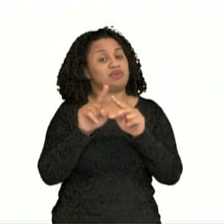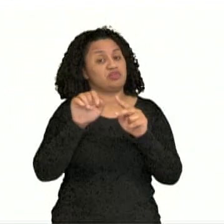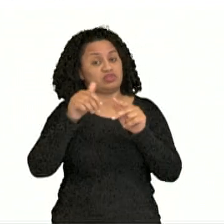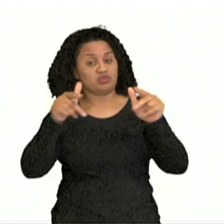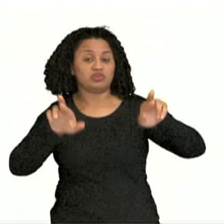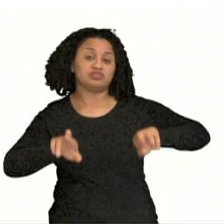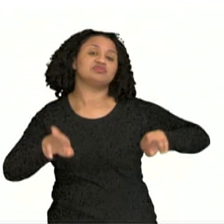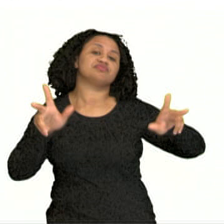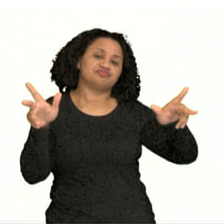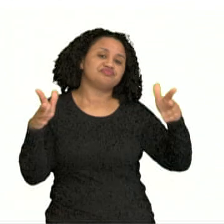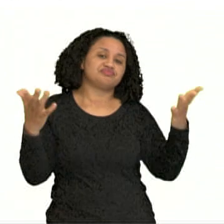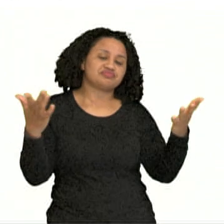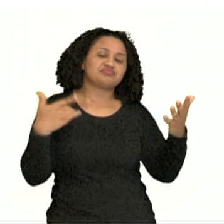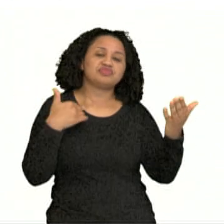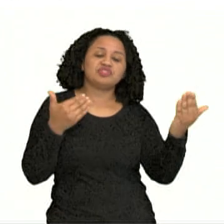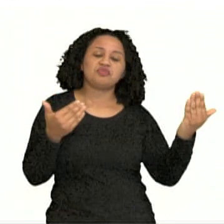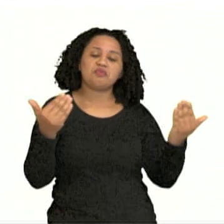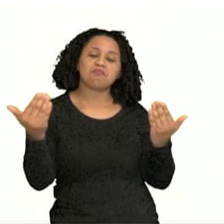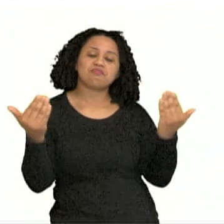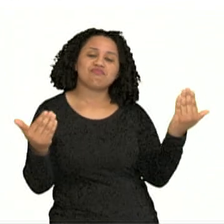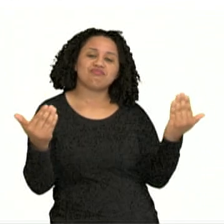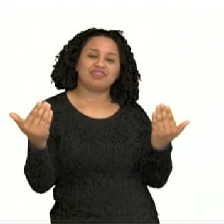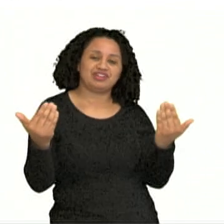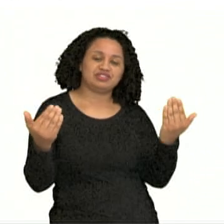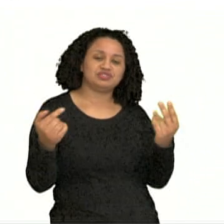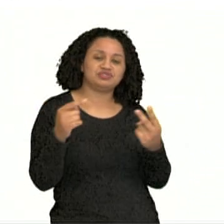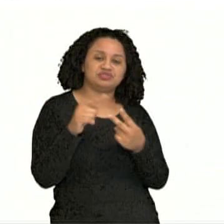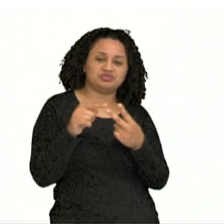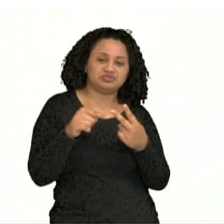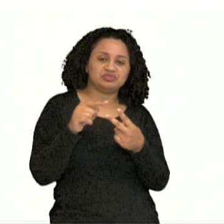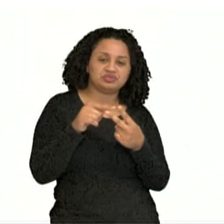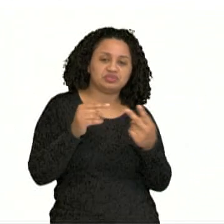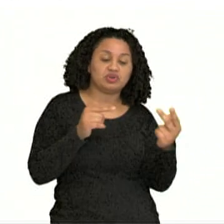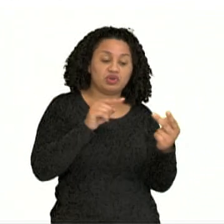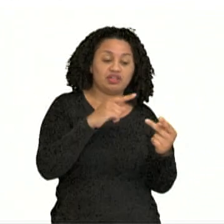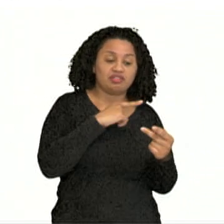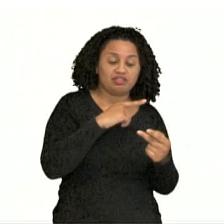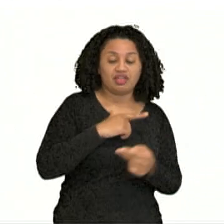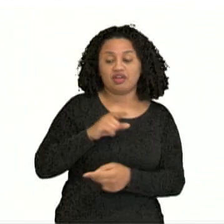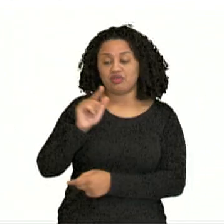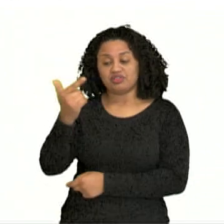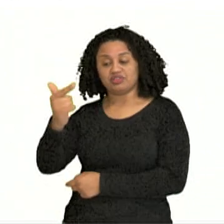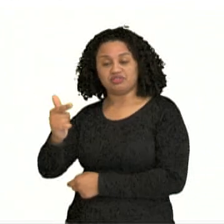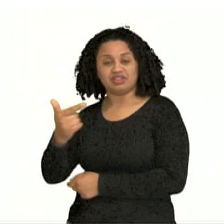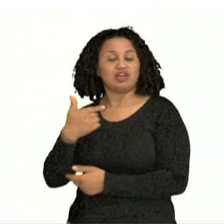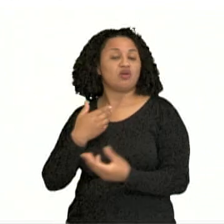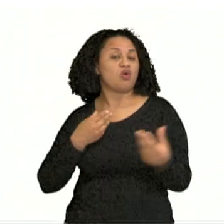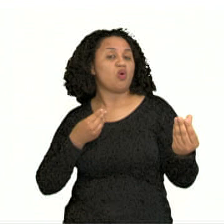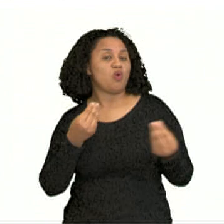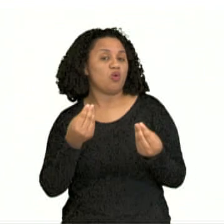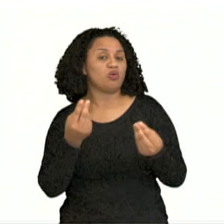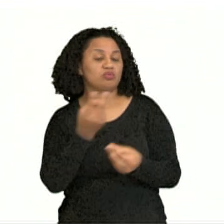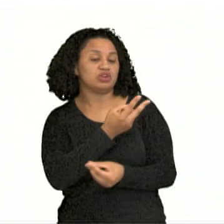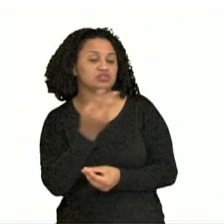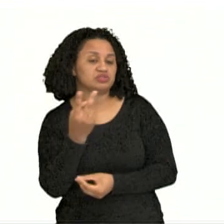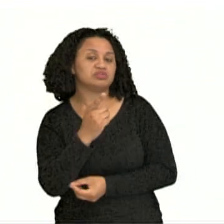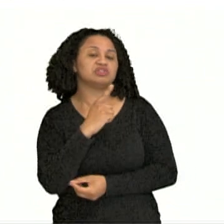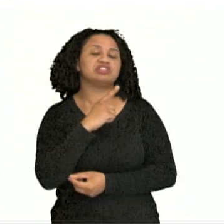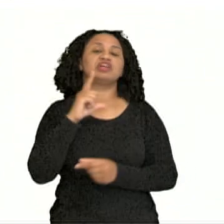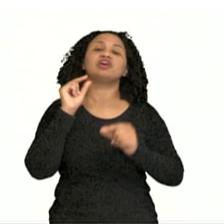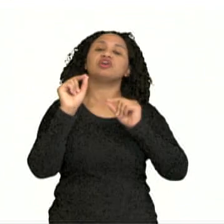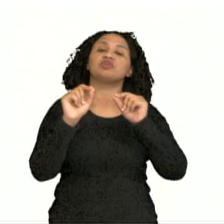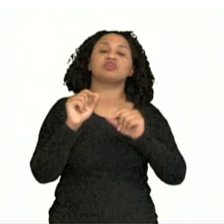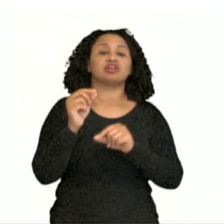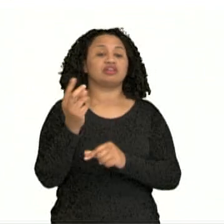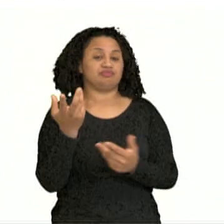em outros. Então nós vamos fazer um comparativo, o que uma tem, o que a outra não tem, o que ambas têm, o